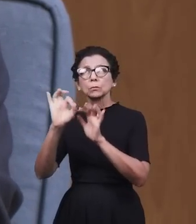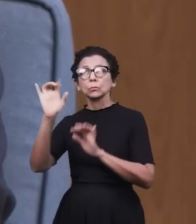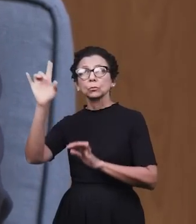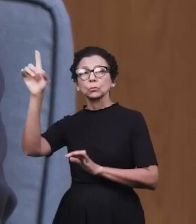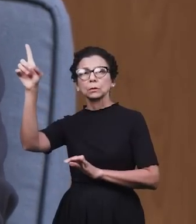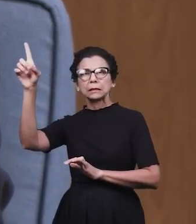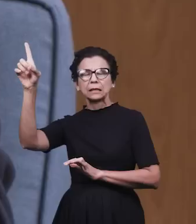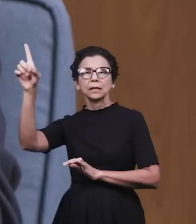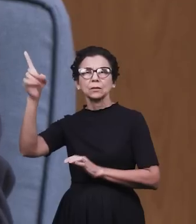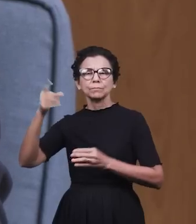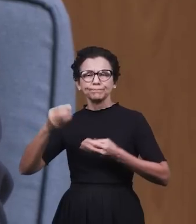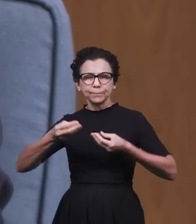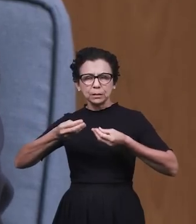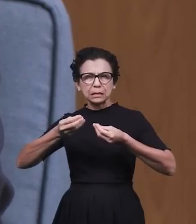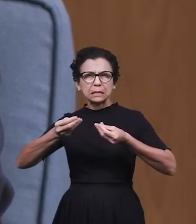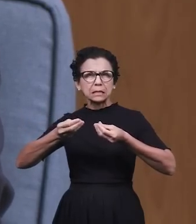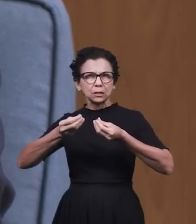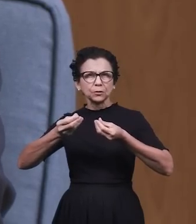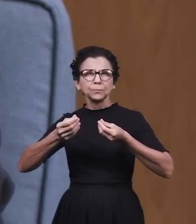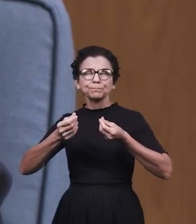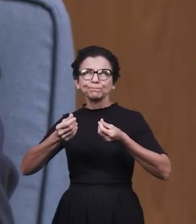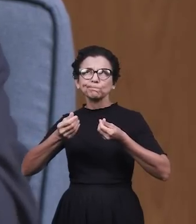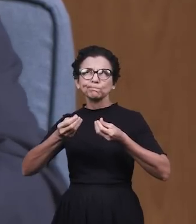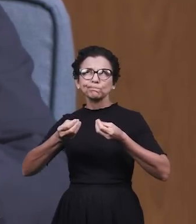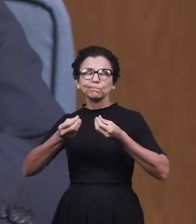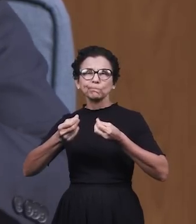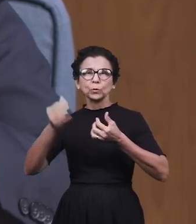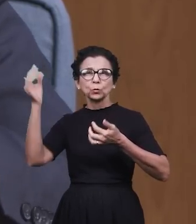a sua voz, a voz do seu Espírito Santo,